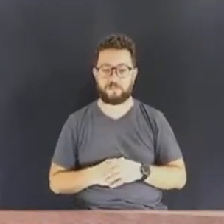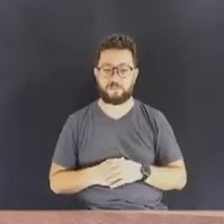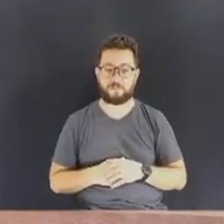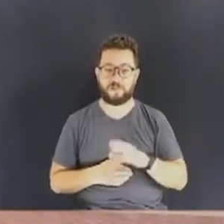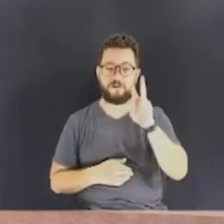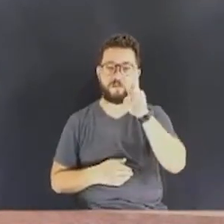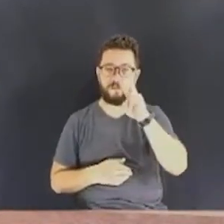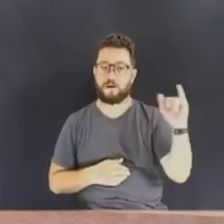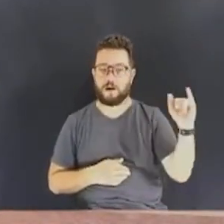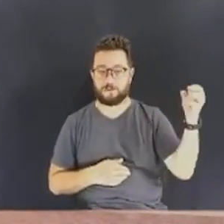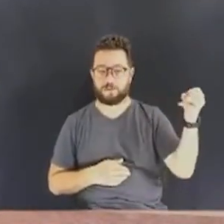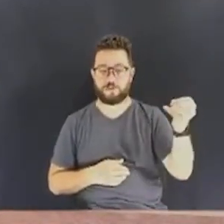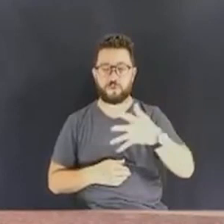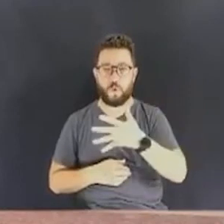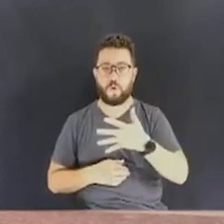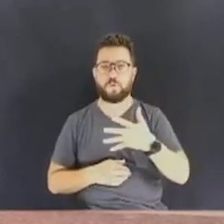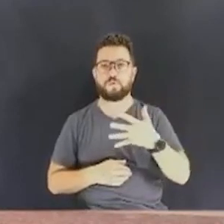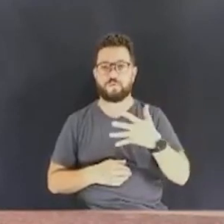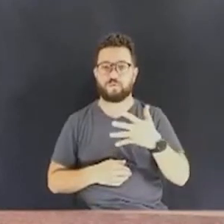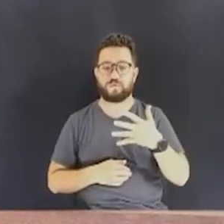vão acontecer ao longo desse ano.